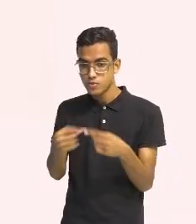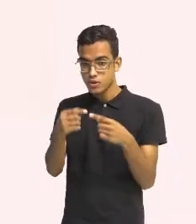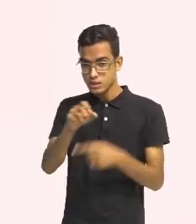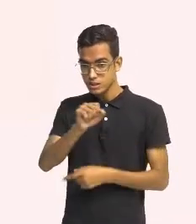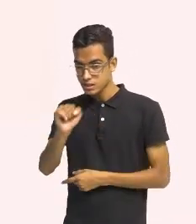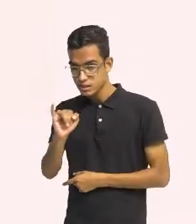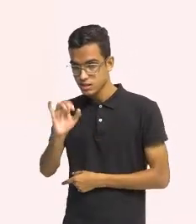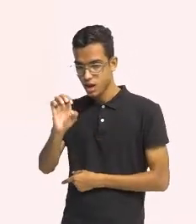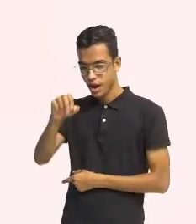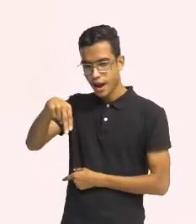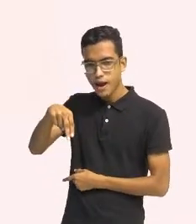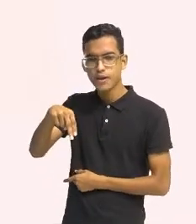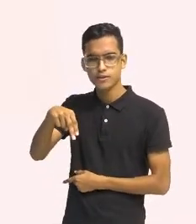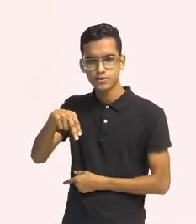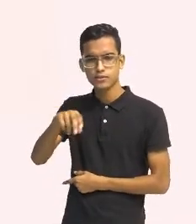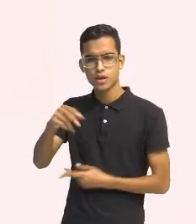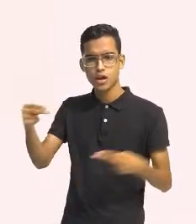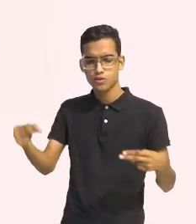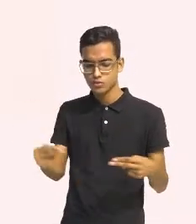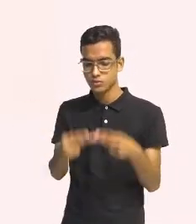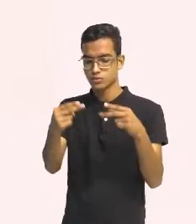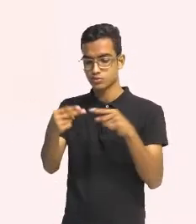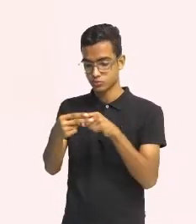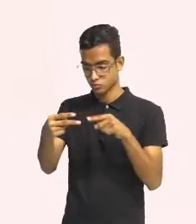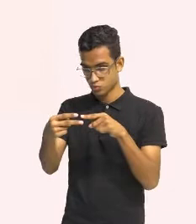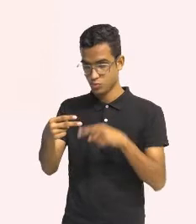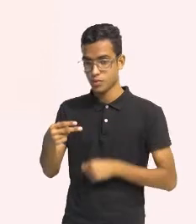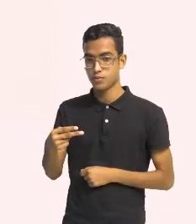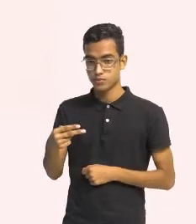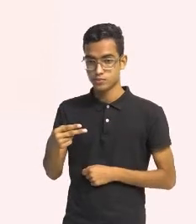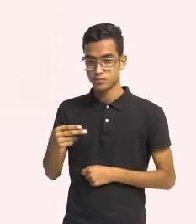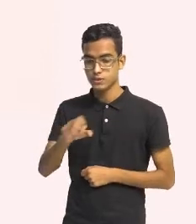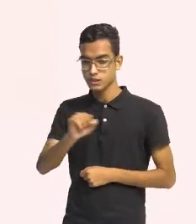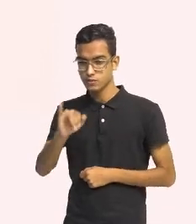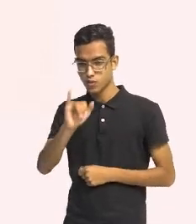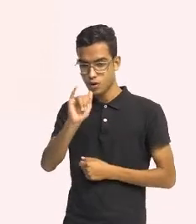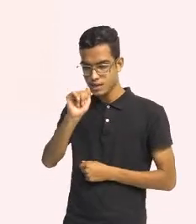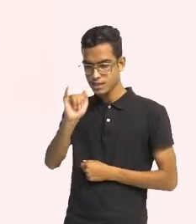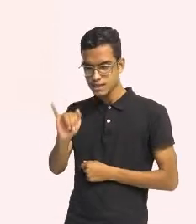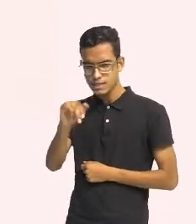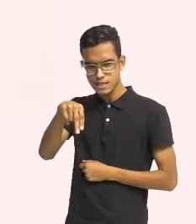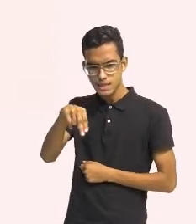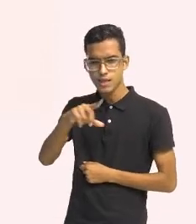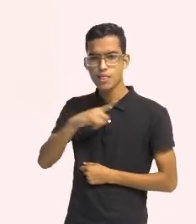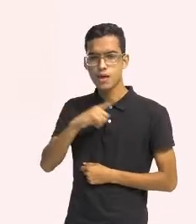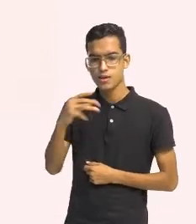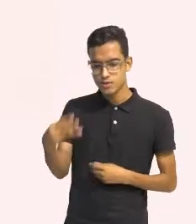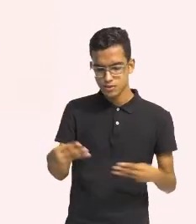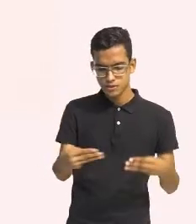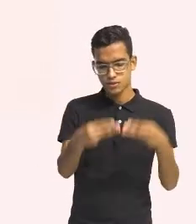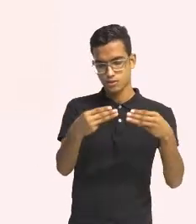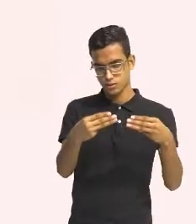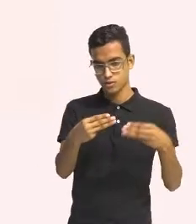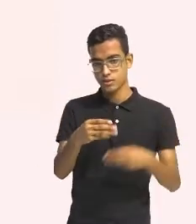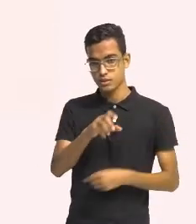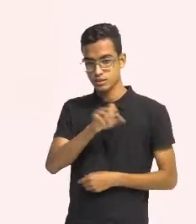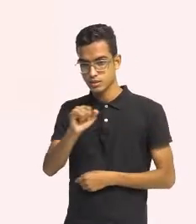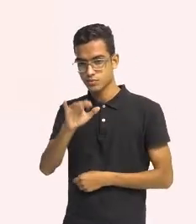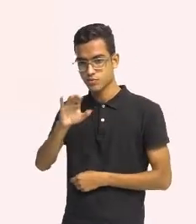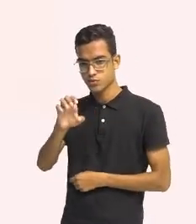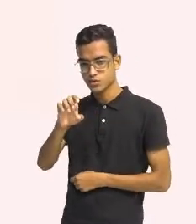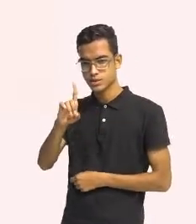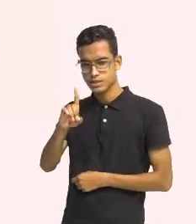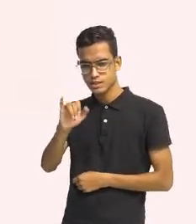Se o infixo for en, tem dupla. Se o infixo for in, tem tripla. Se for de